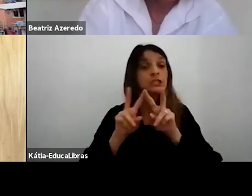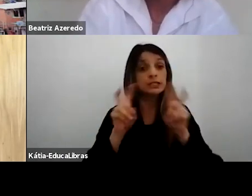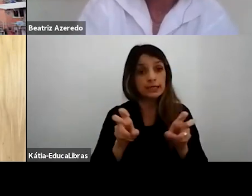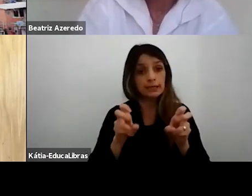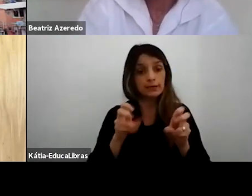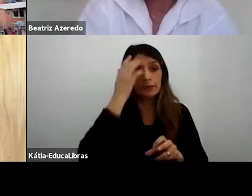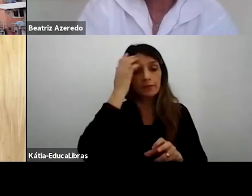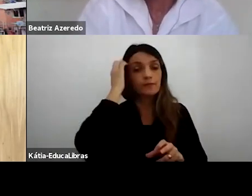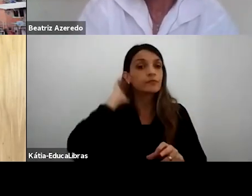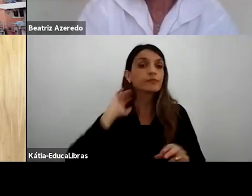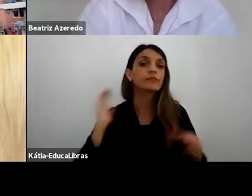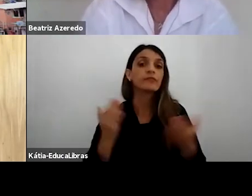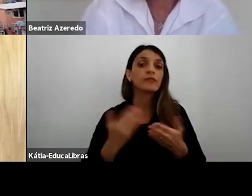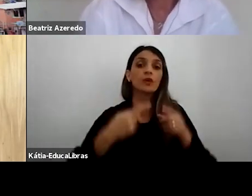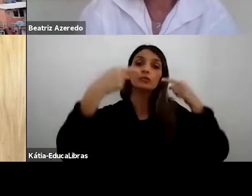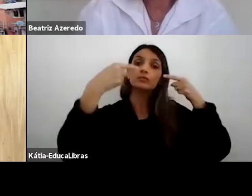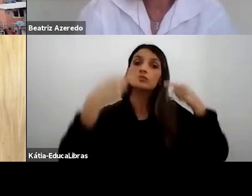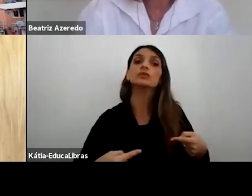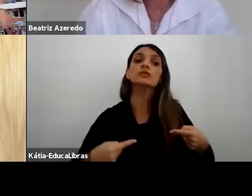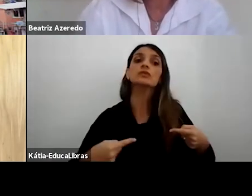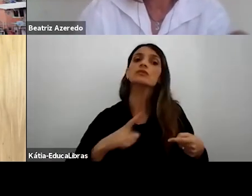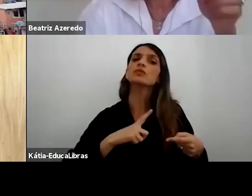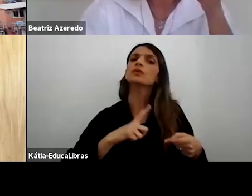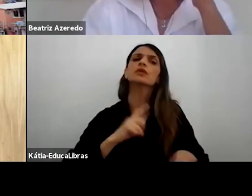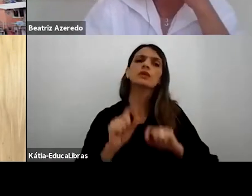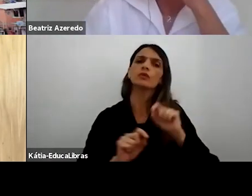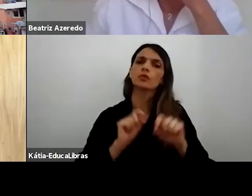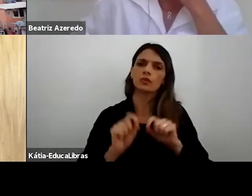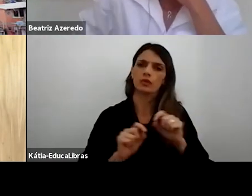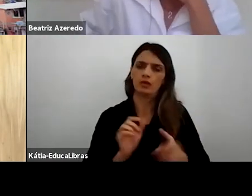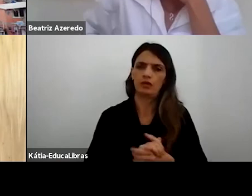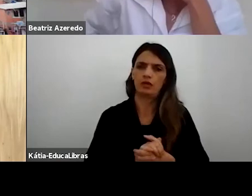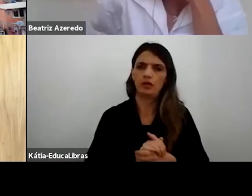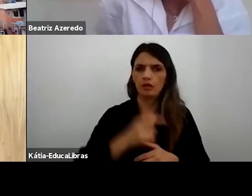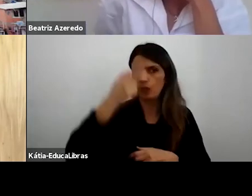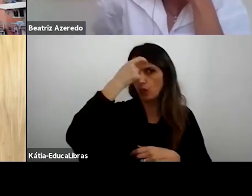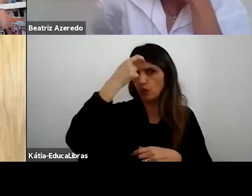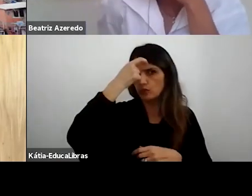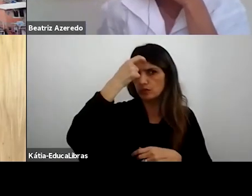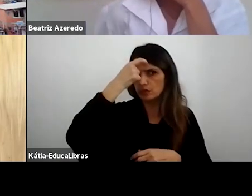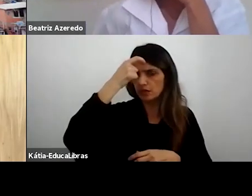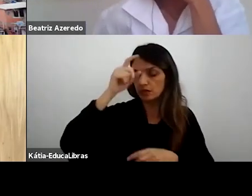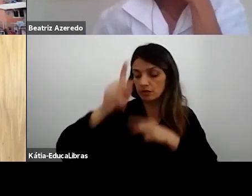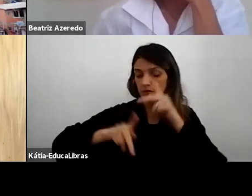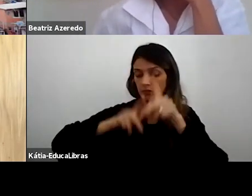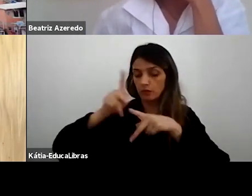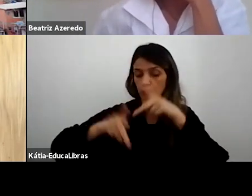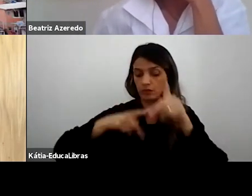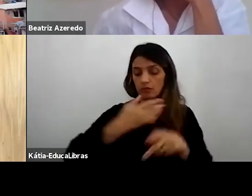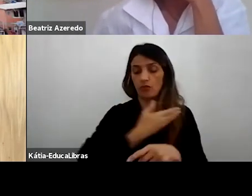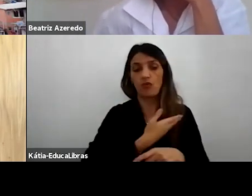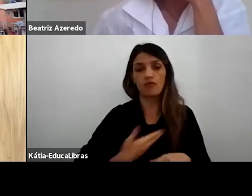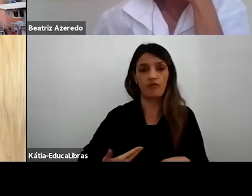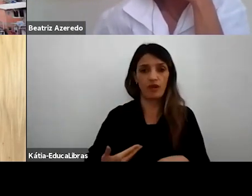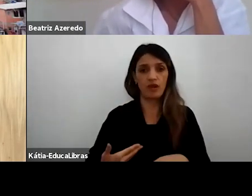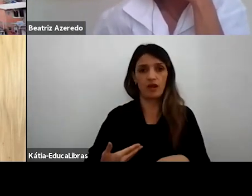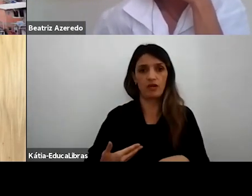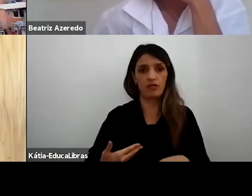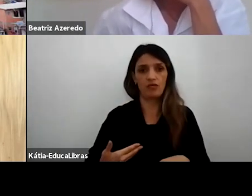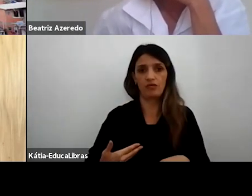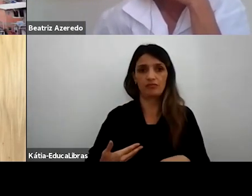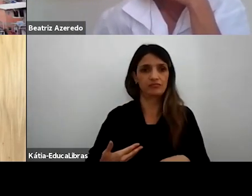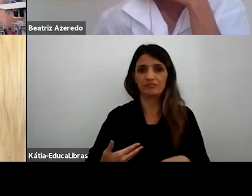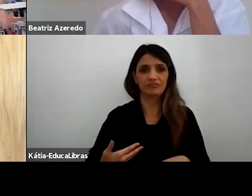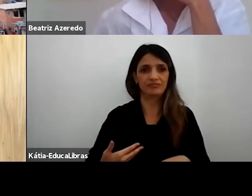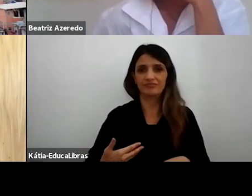desafios que a gente tem, eu acho que é a consciência da população, né? O governo não fará tudo, né? Ele não tem,